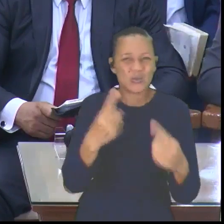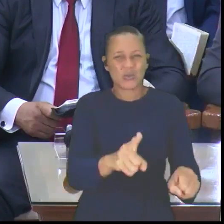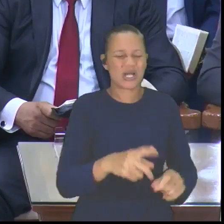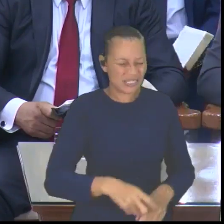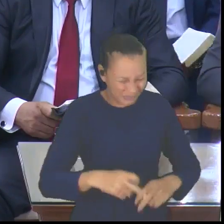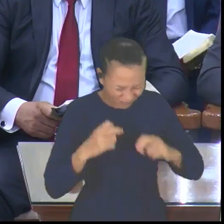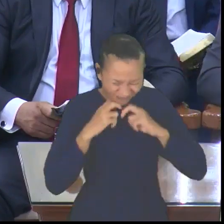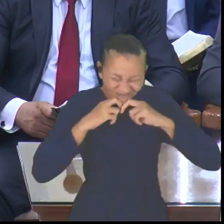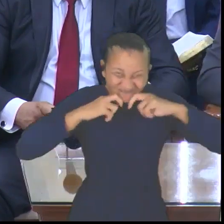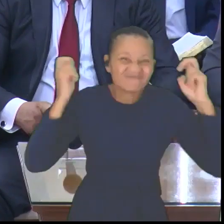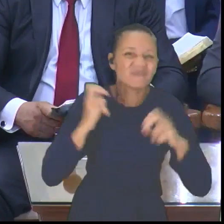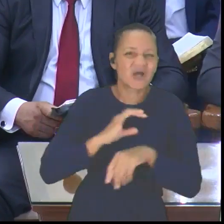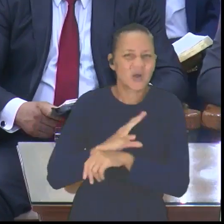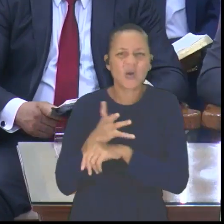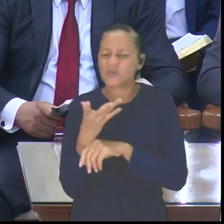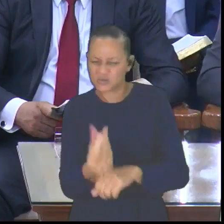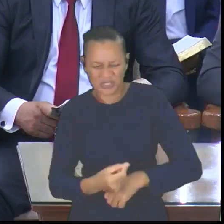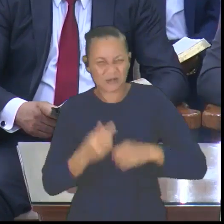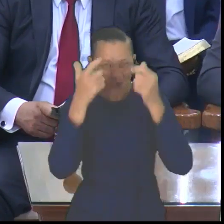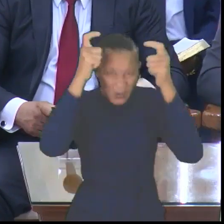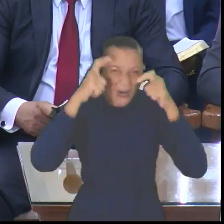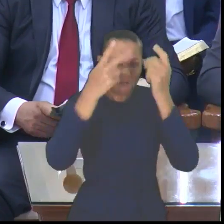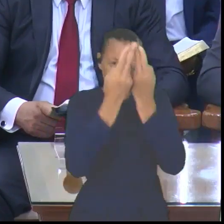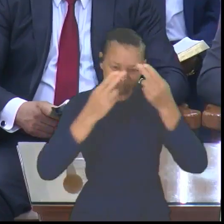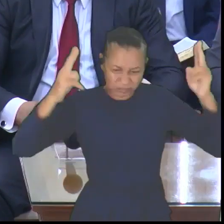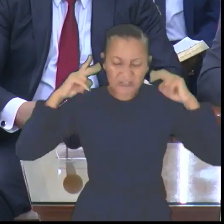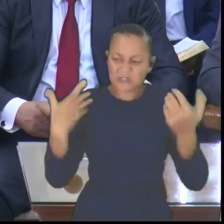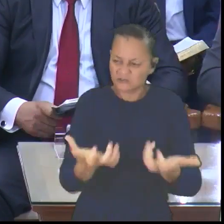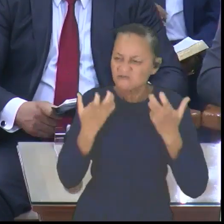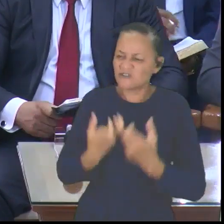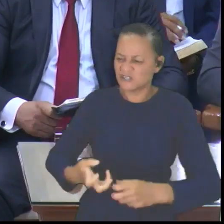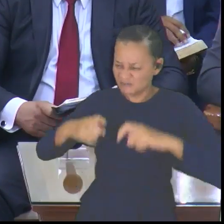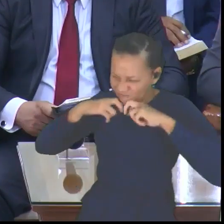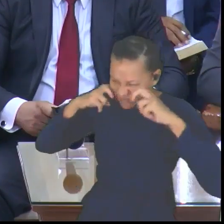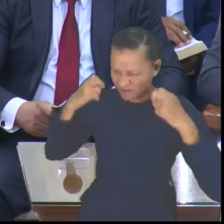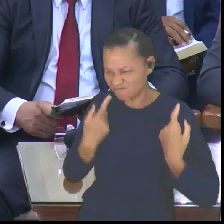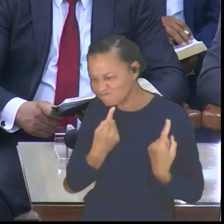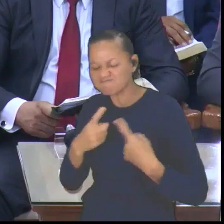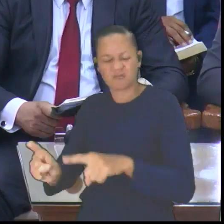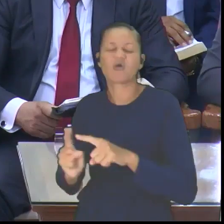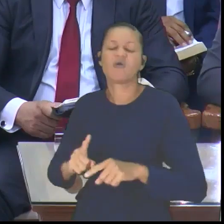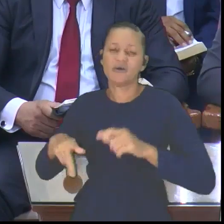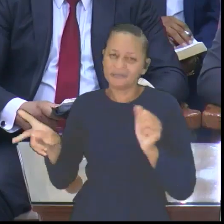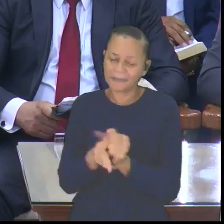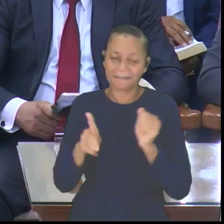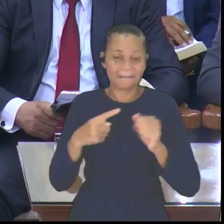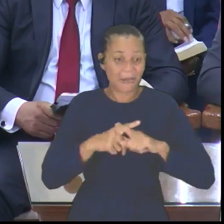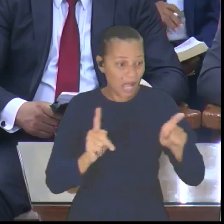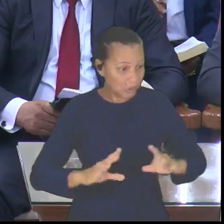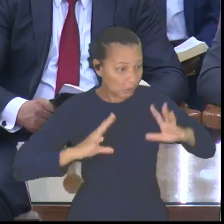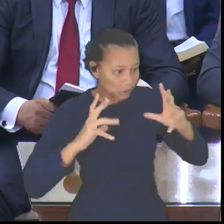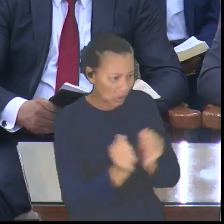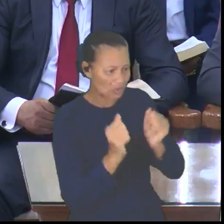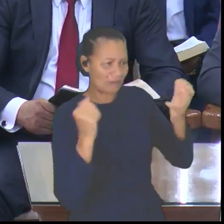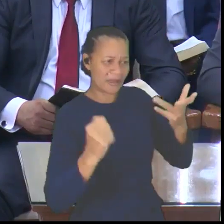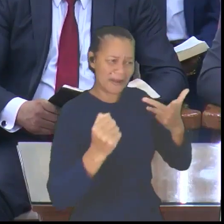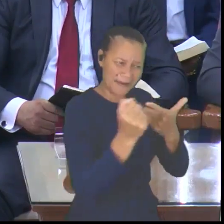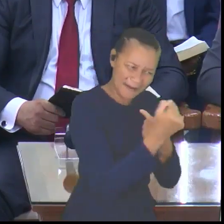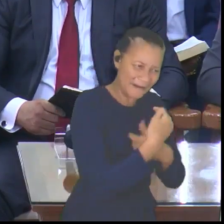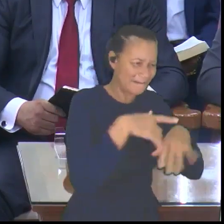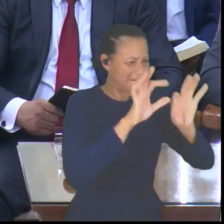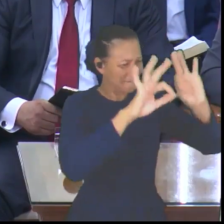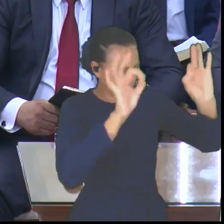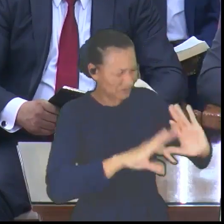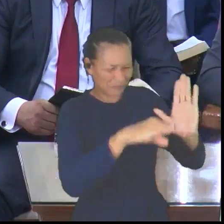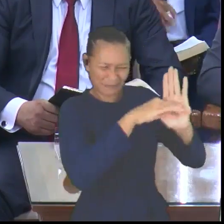queria envergonhar a igreja, Herodes queria envergonhar Pedro, mas os planos de Herodes foram todos frustrados